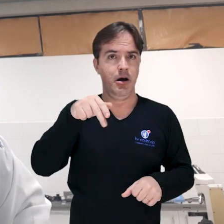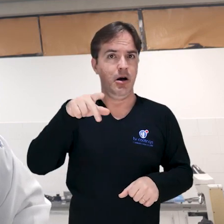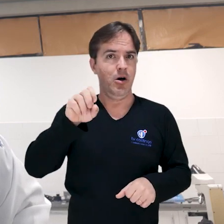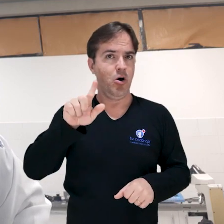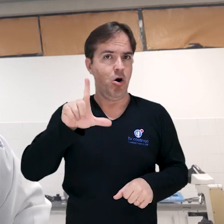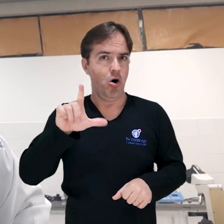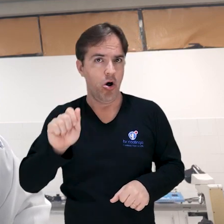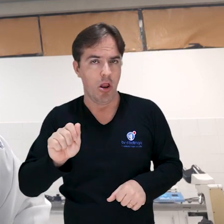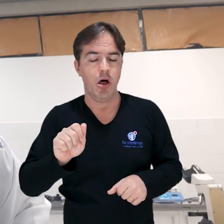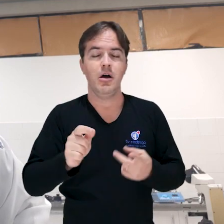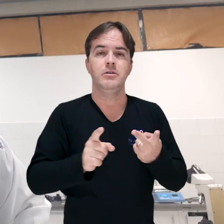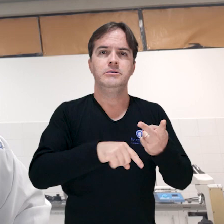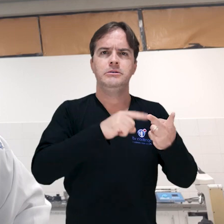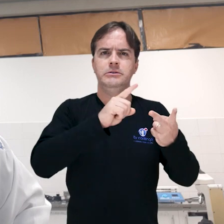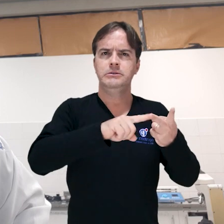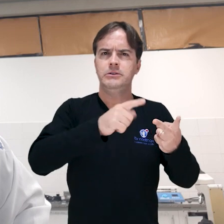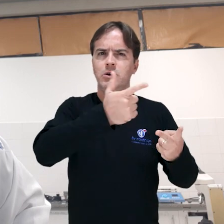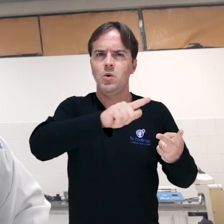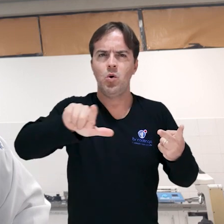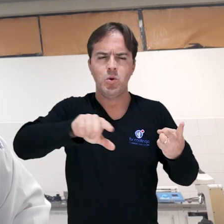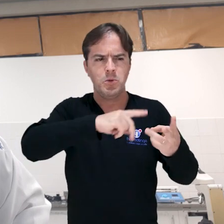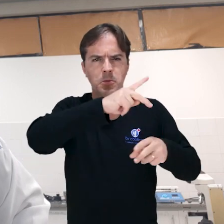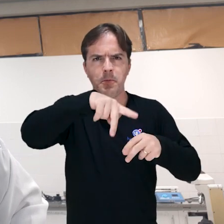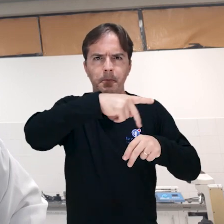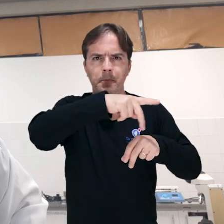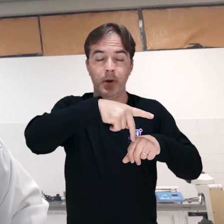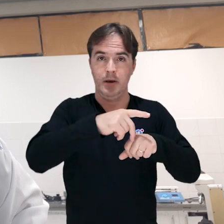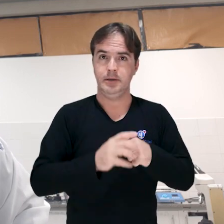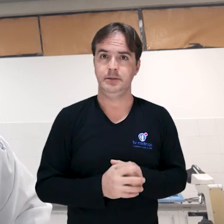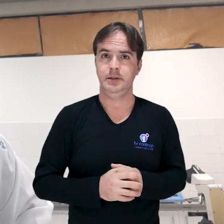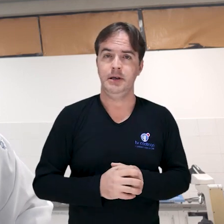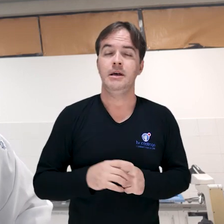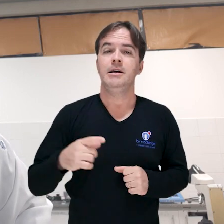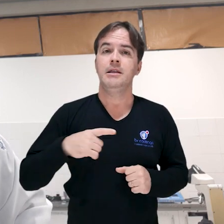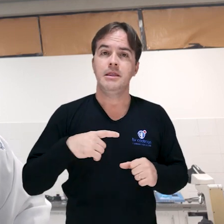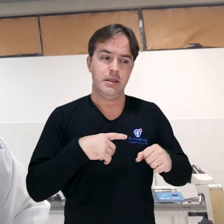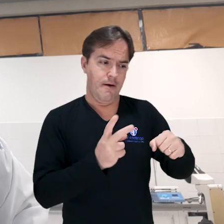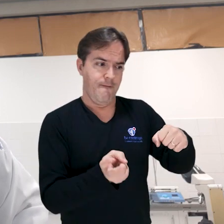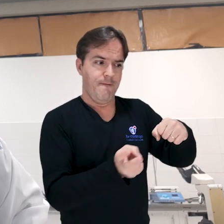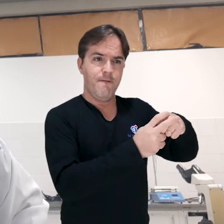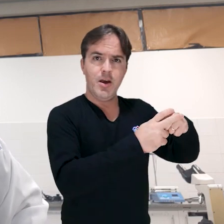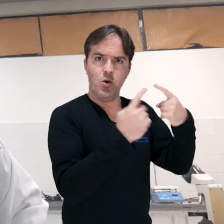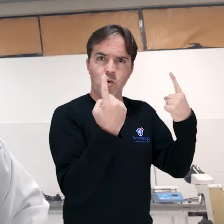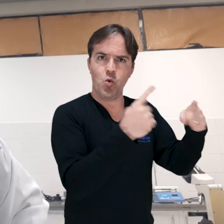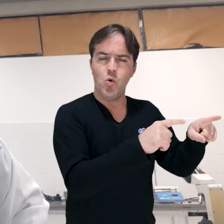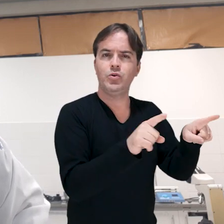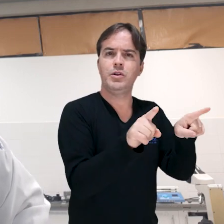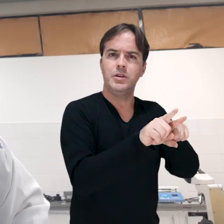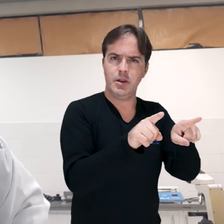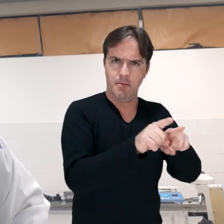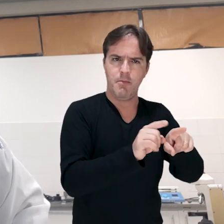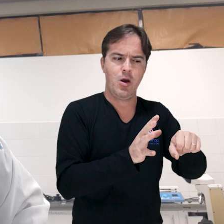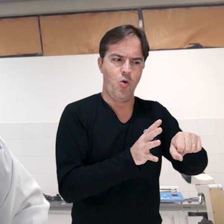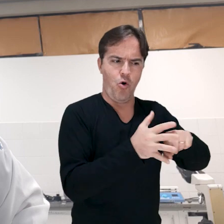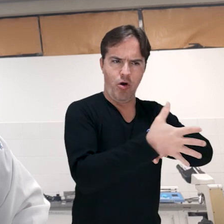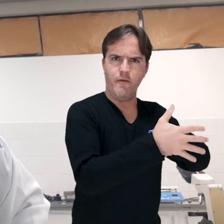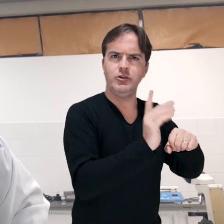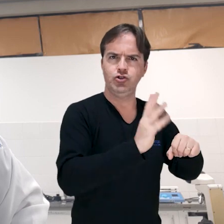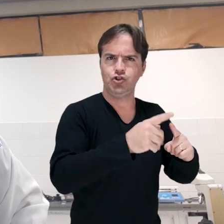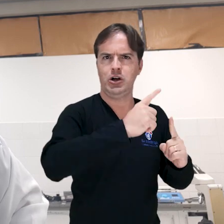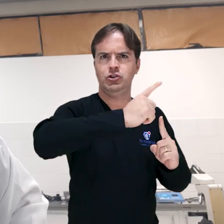eficiência para o tratamento de alguns outros tipos virais. Inclusive, alguns primeiros experimentos foram feitos com outros tipos de